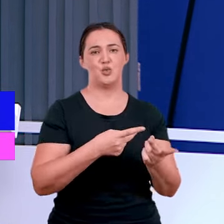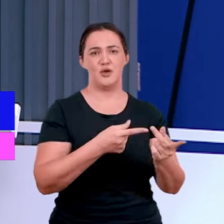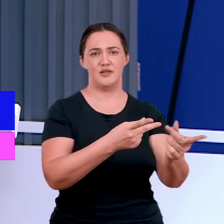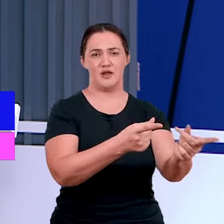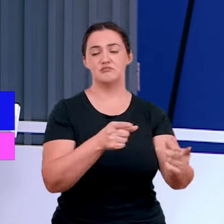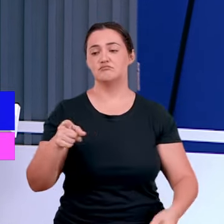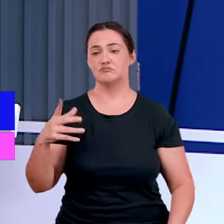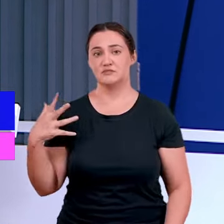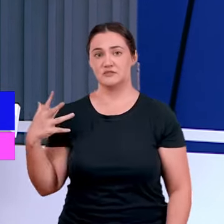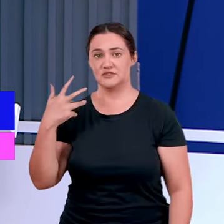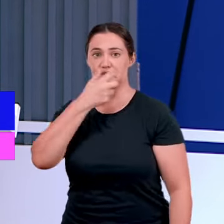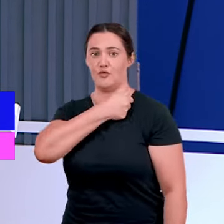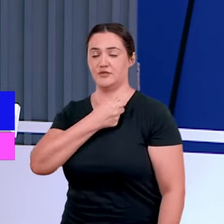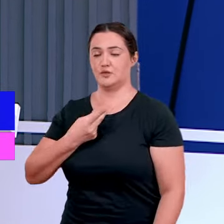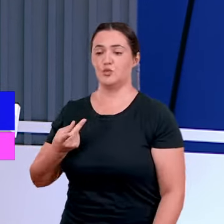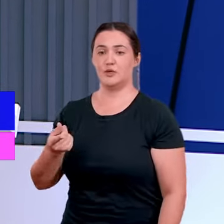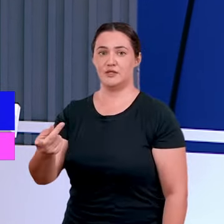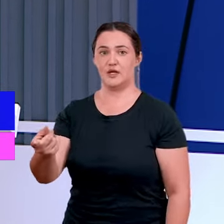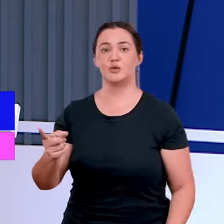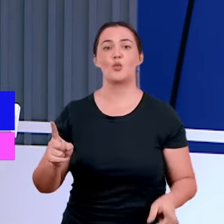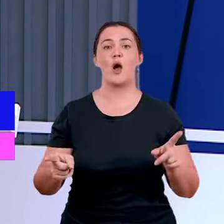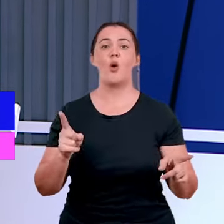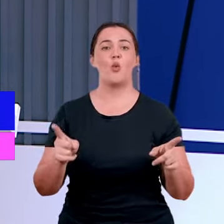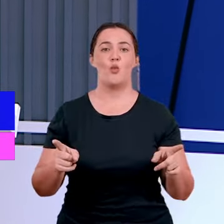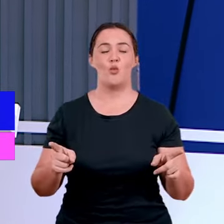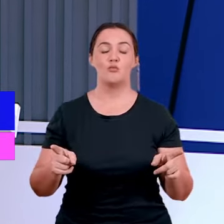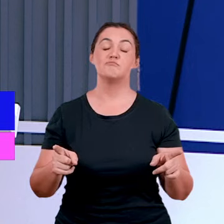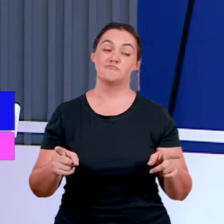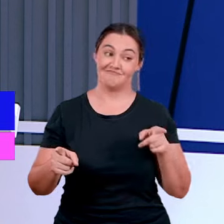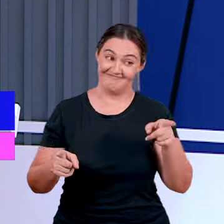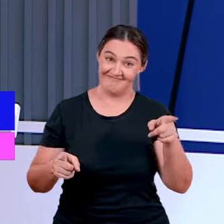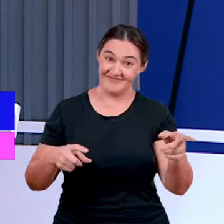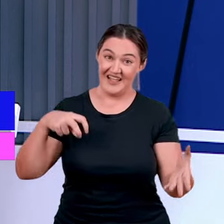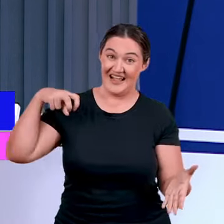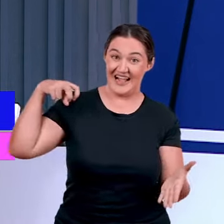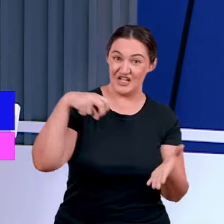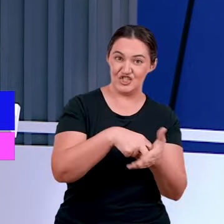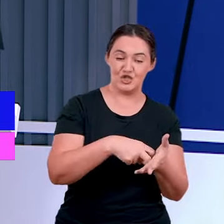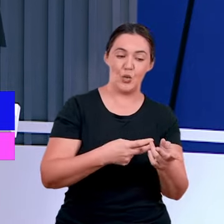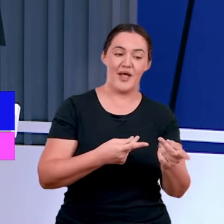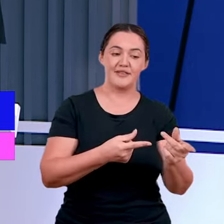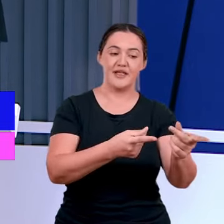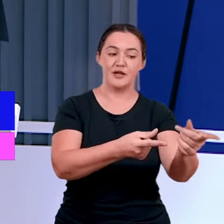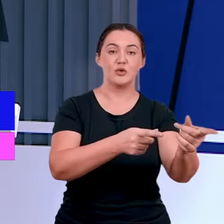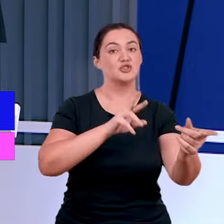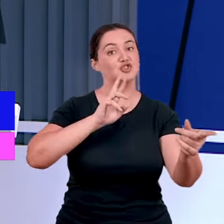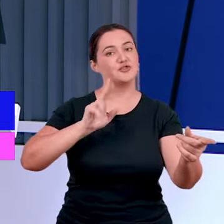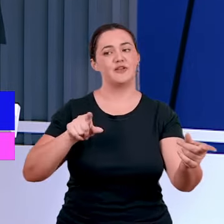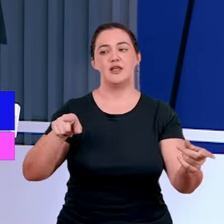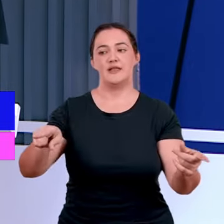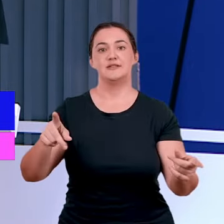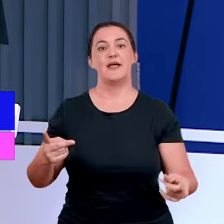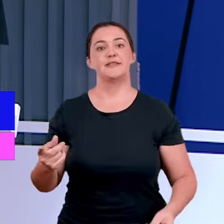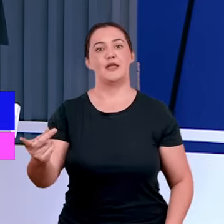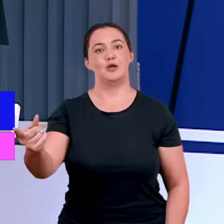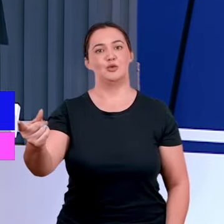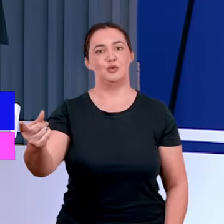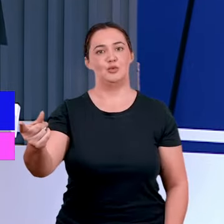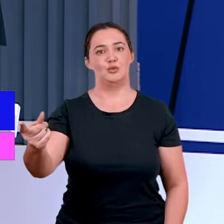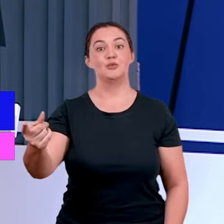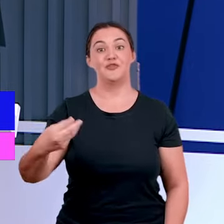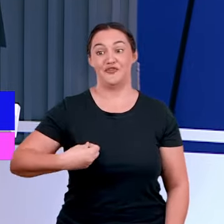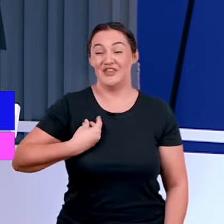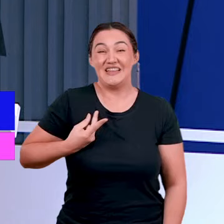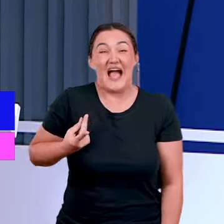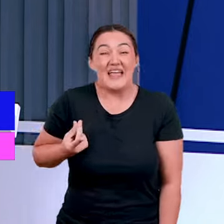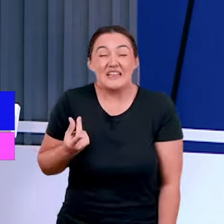salvam vão para a vida eterna. Esse castigo eterno, veja, não é a mesma coisa que eterno castigo. Dá para entender